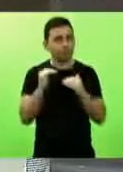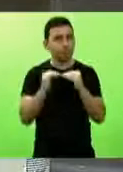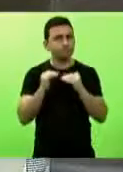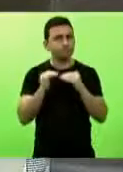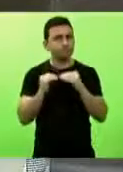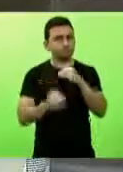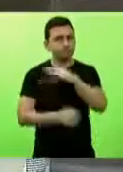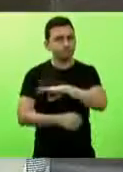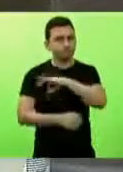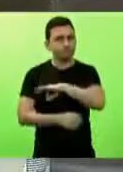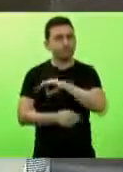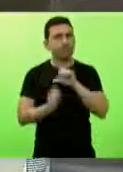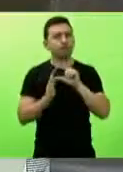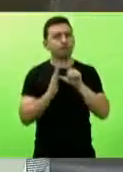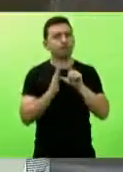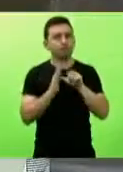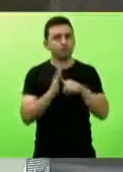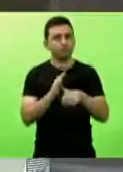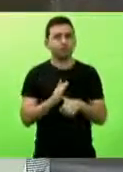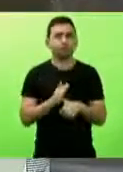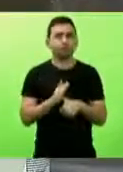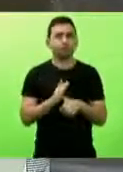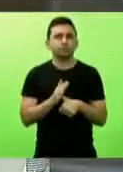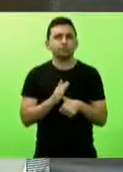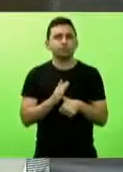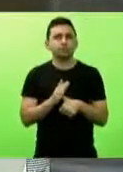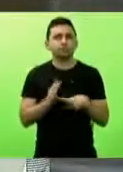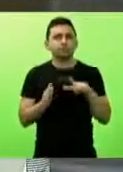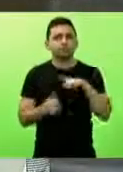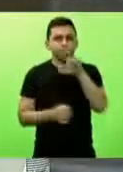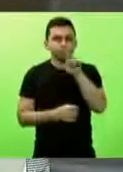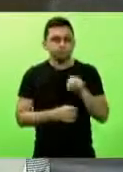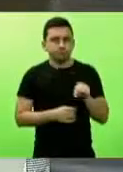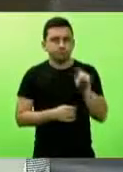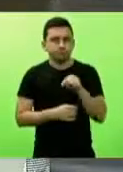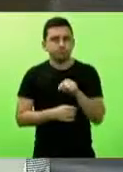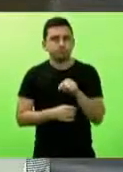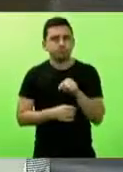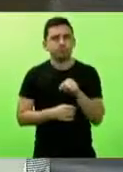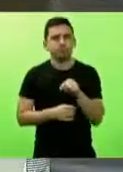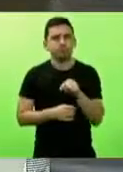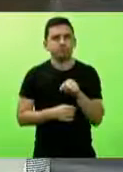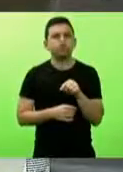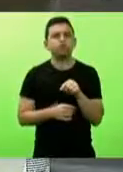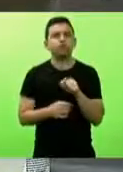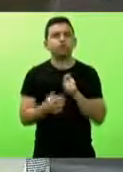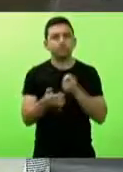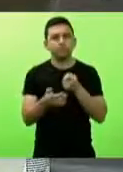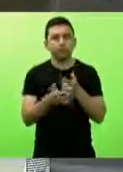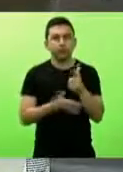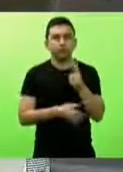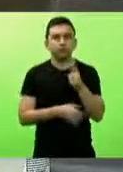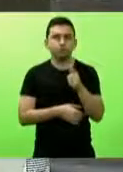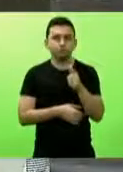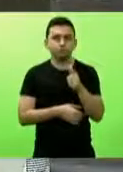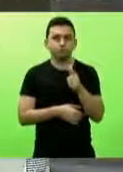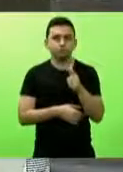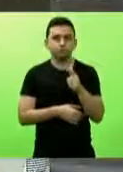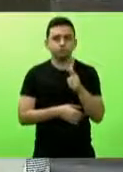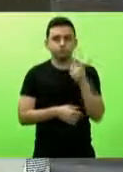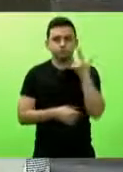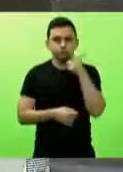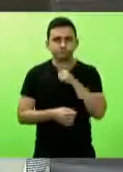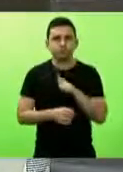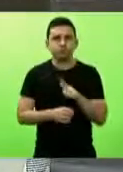salarial, que depois restou vetada, e depois o pagamento, que